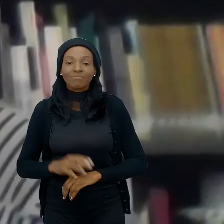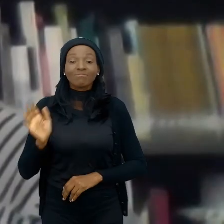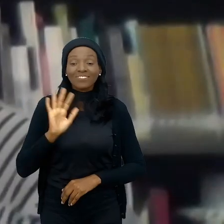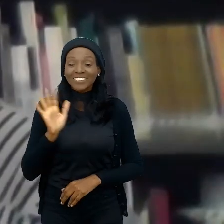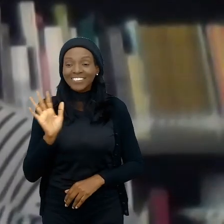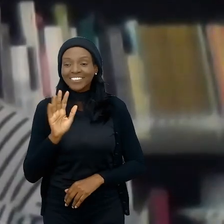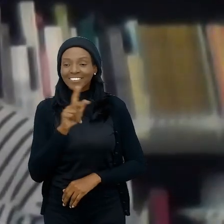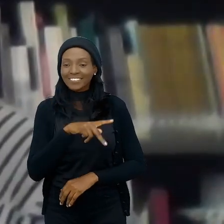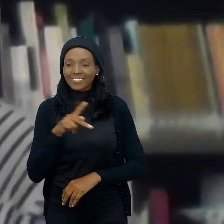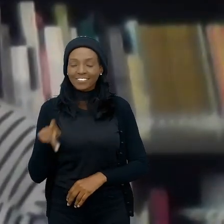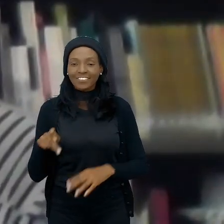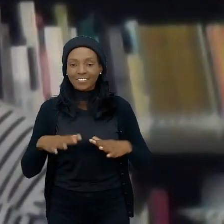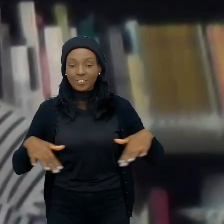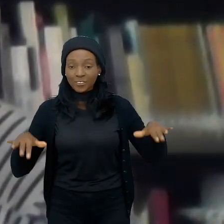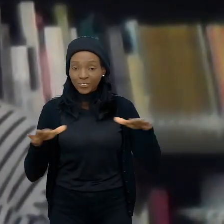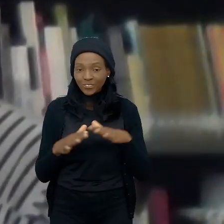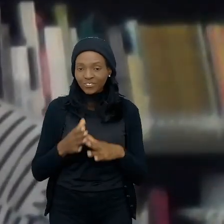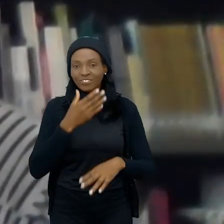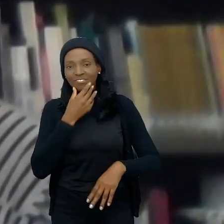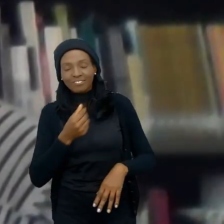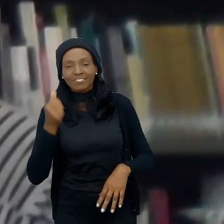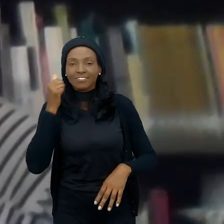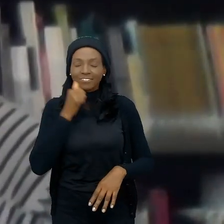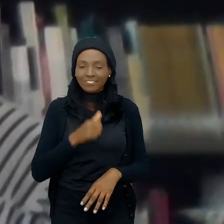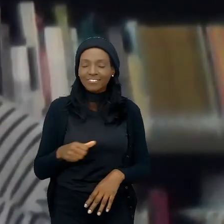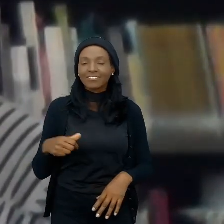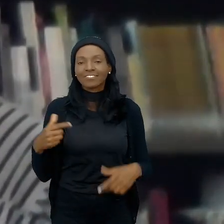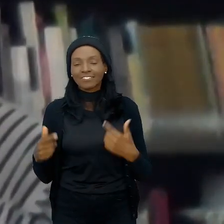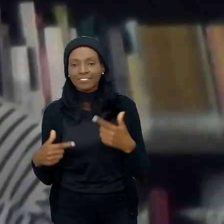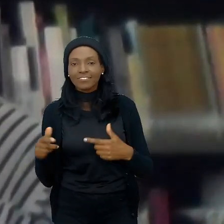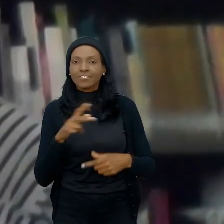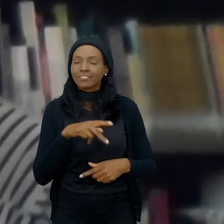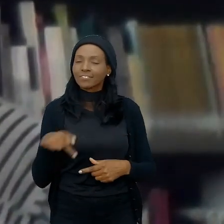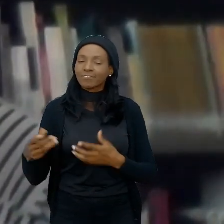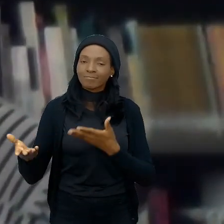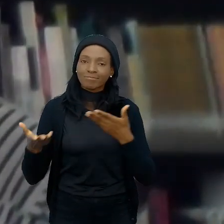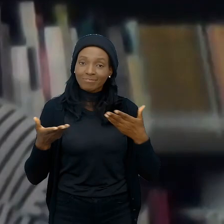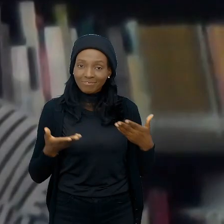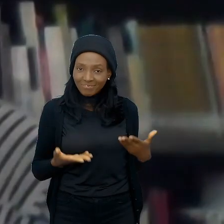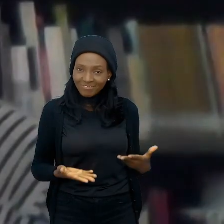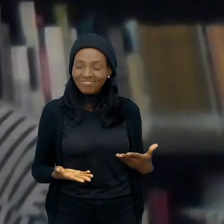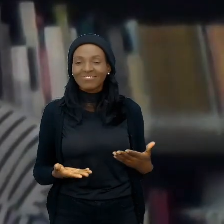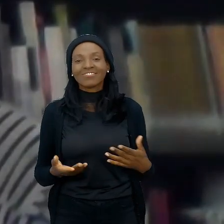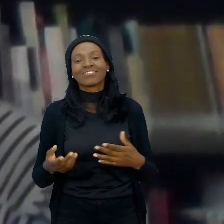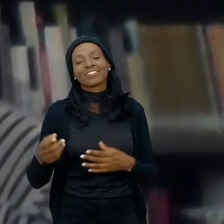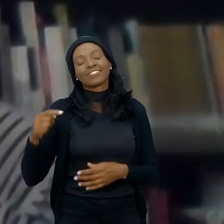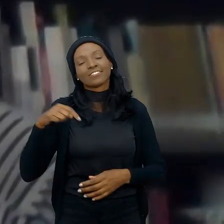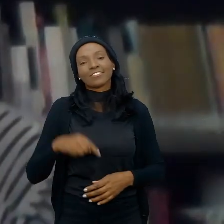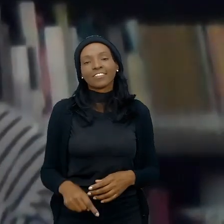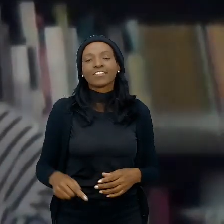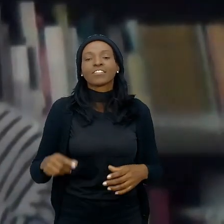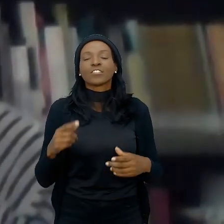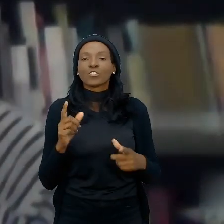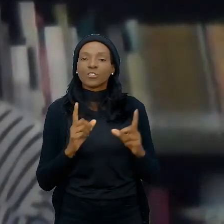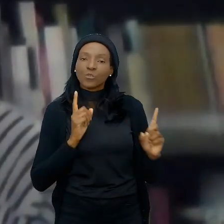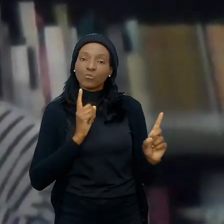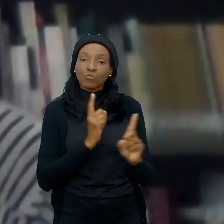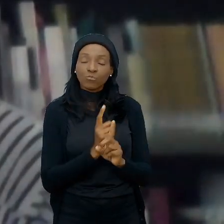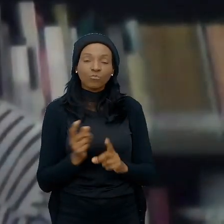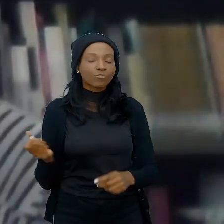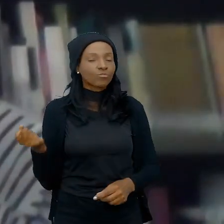Olá, professores, olá, professoras, sejam bem-vindos e bem-vindas a mais um encontro